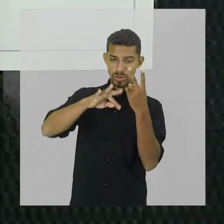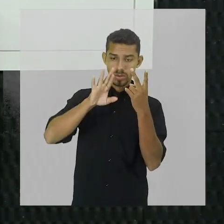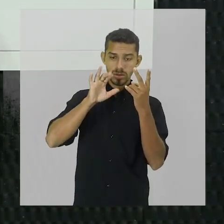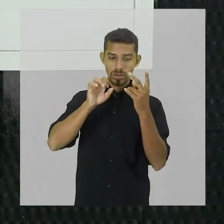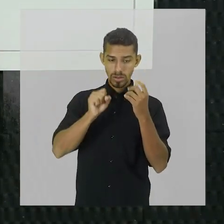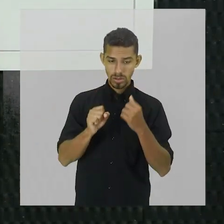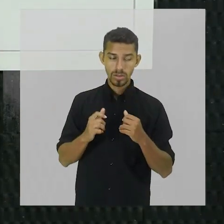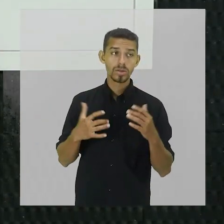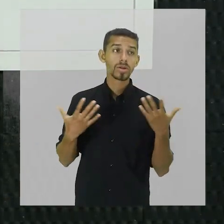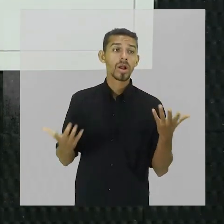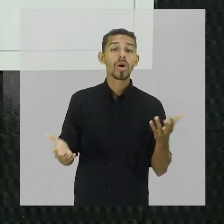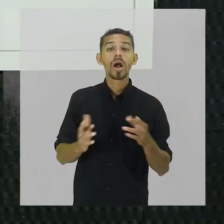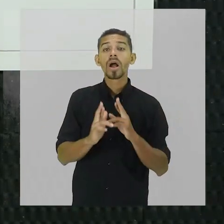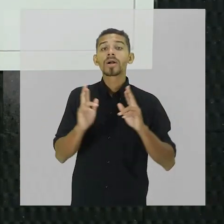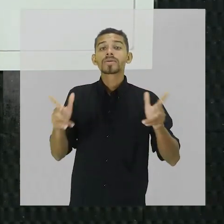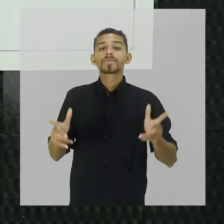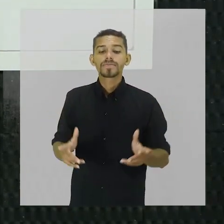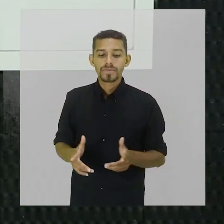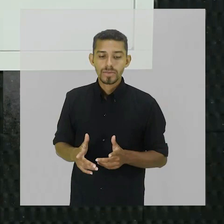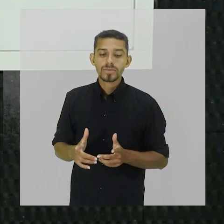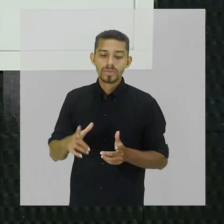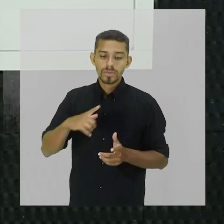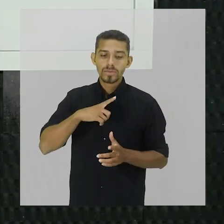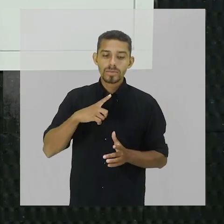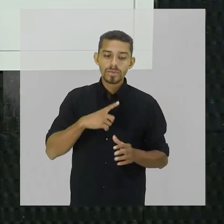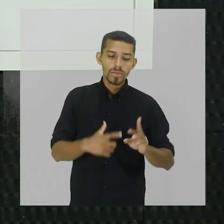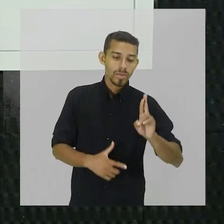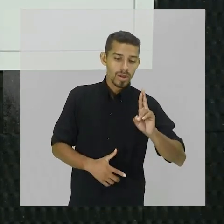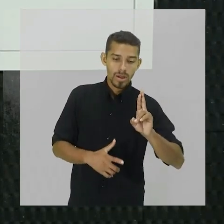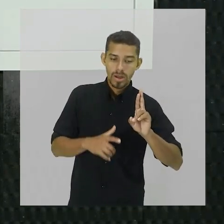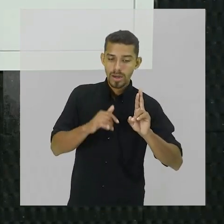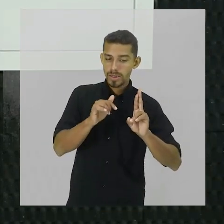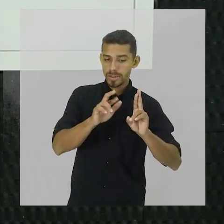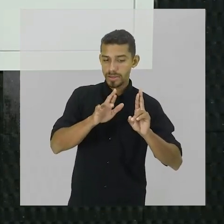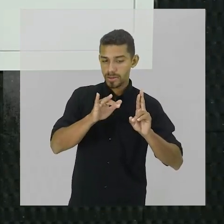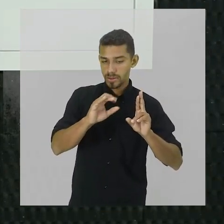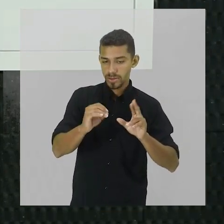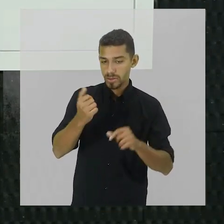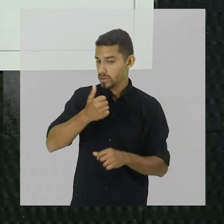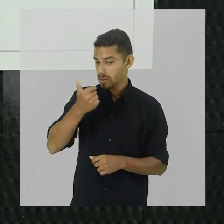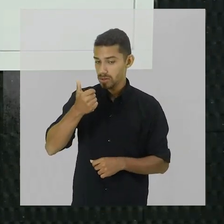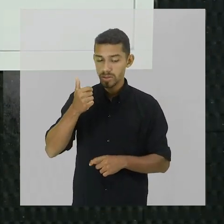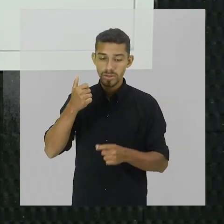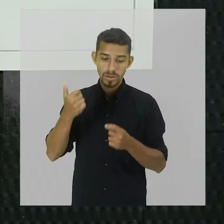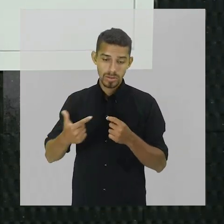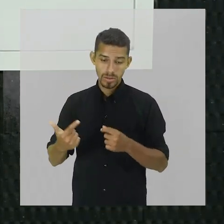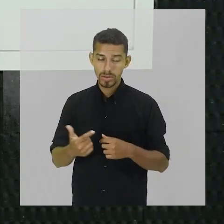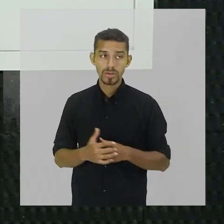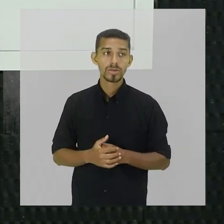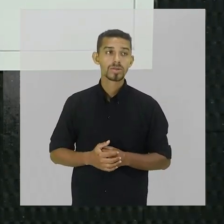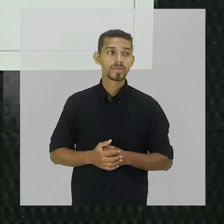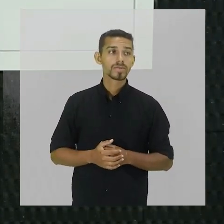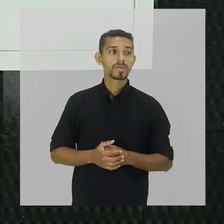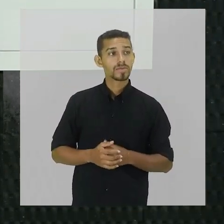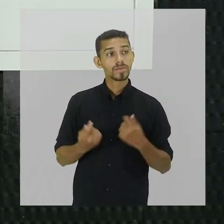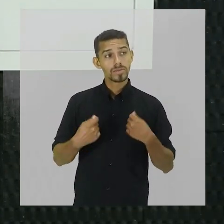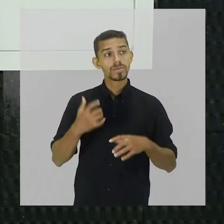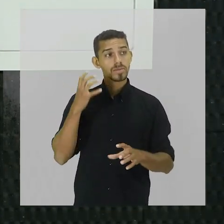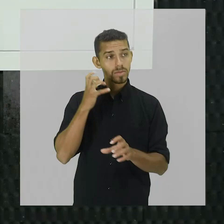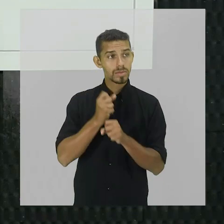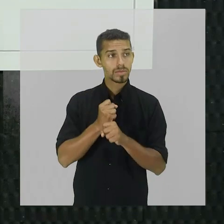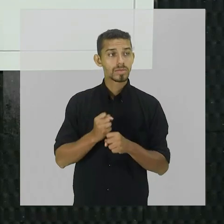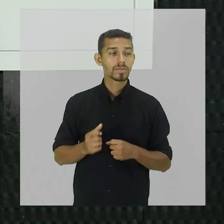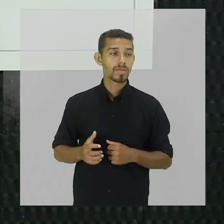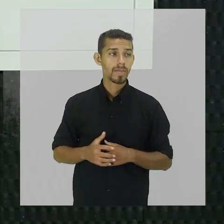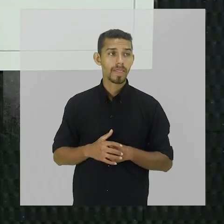ele quer saber qual a diferença entre o raio do primeiro reservatório e do segundo. Então eu vou ter que calcular, né, turma?